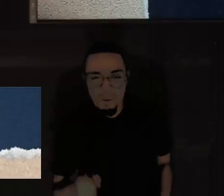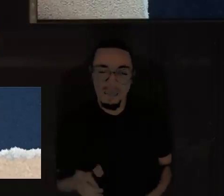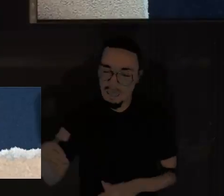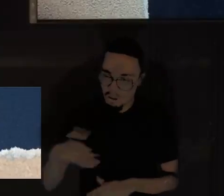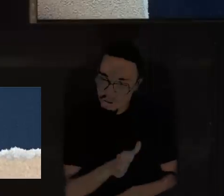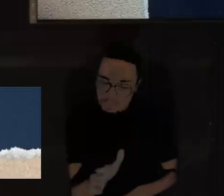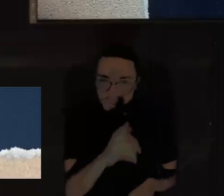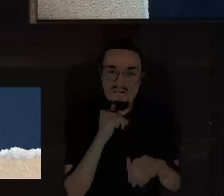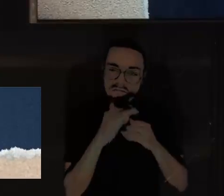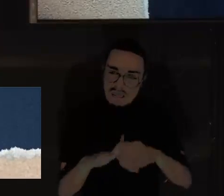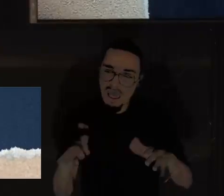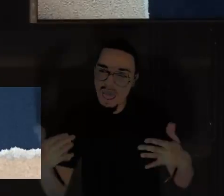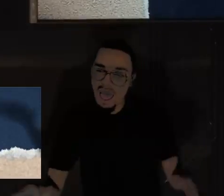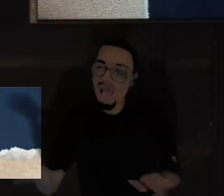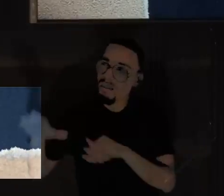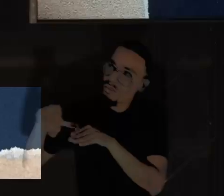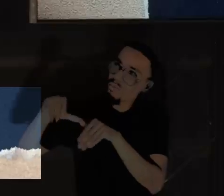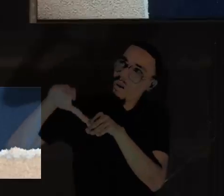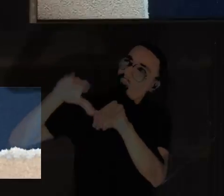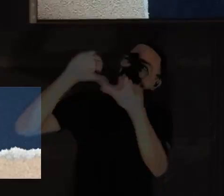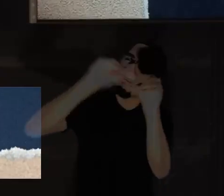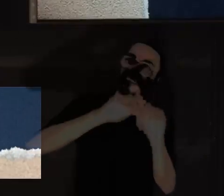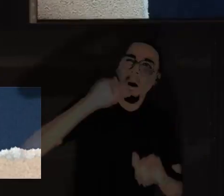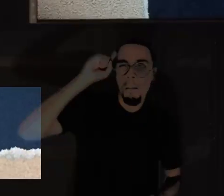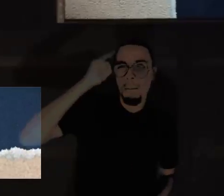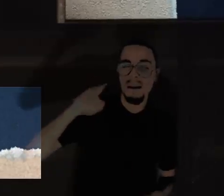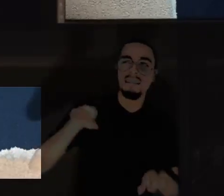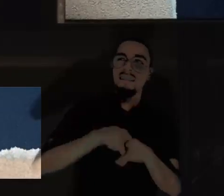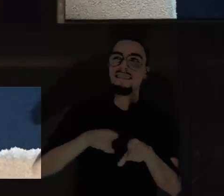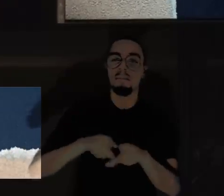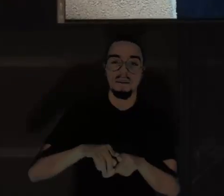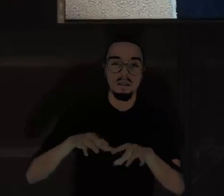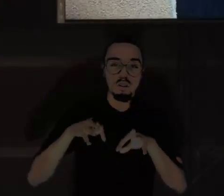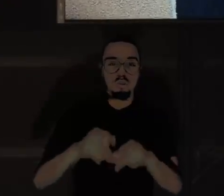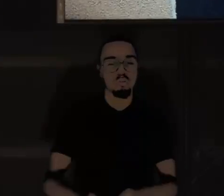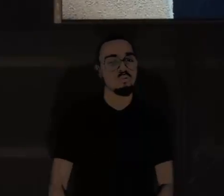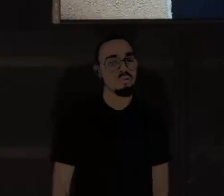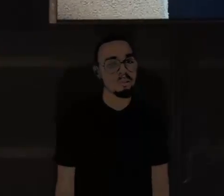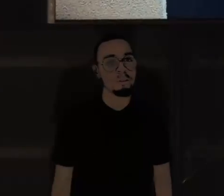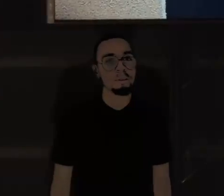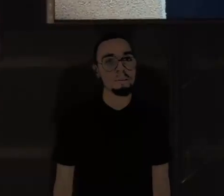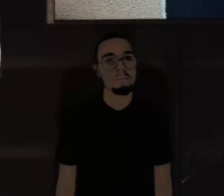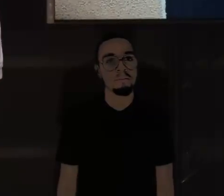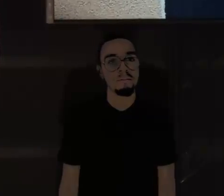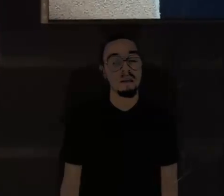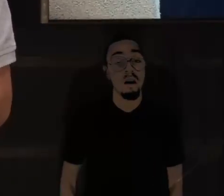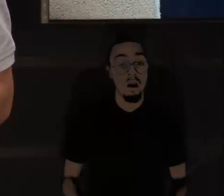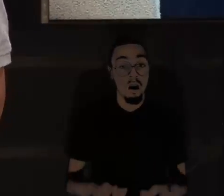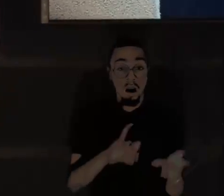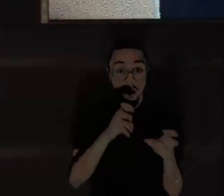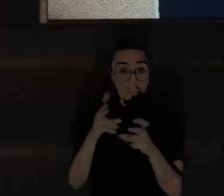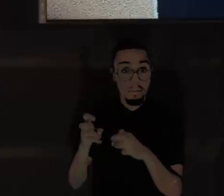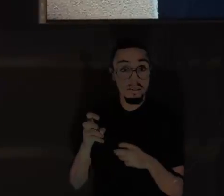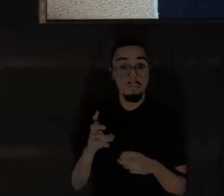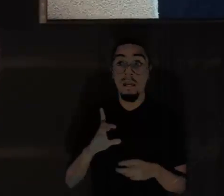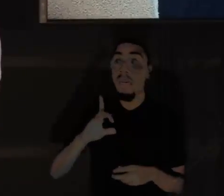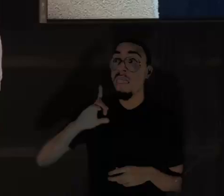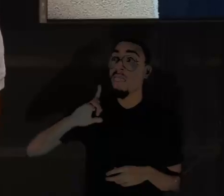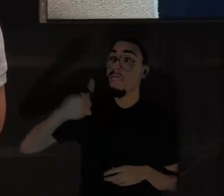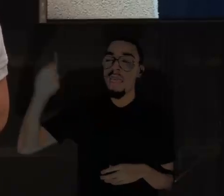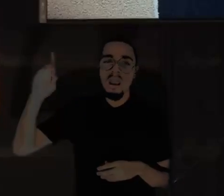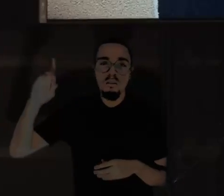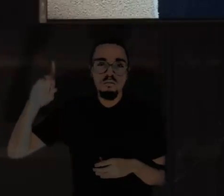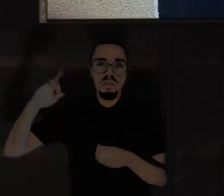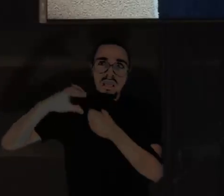do céu e sobre todos os animais que se movem. Veja, o ser humano tem as mesmas características pessoais que Deus